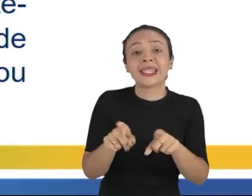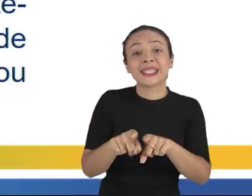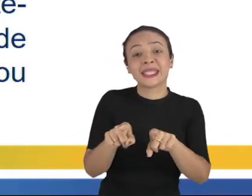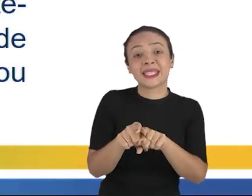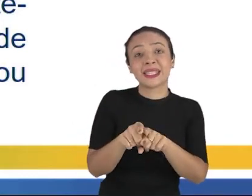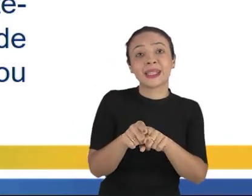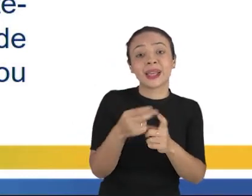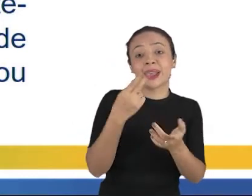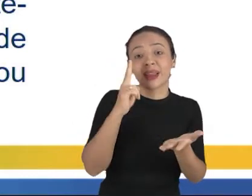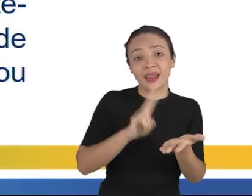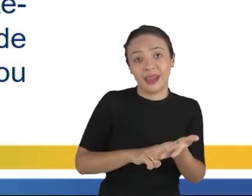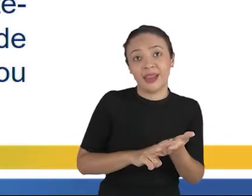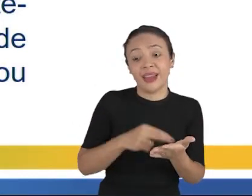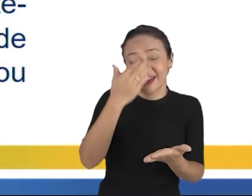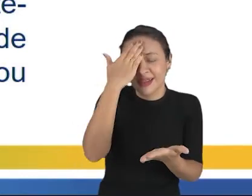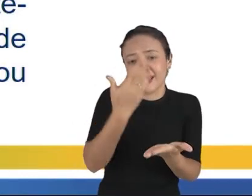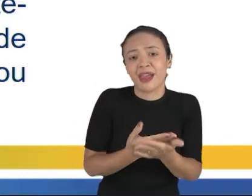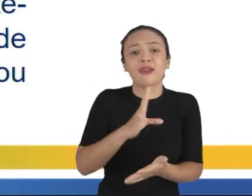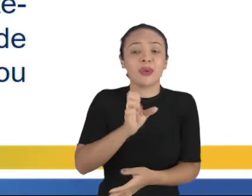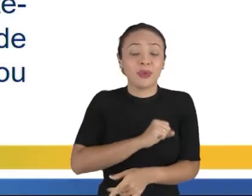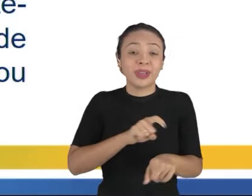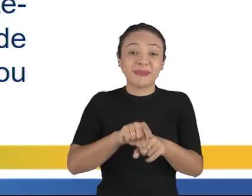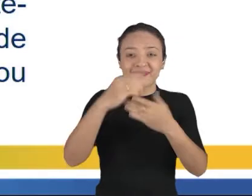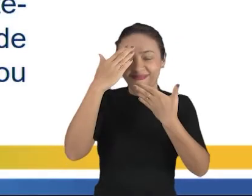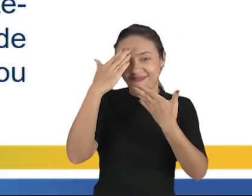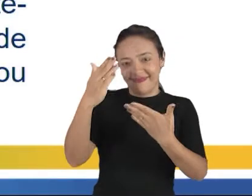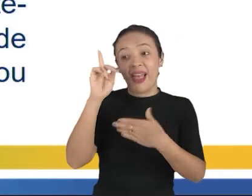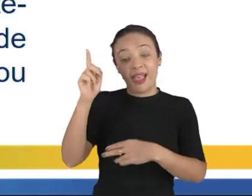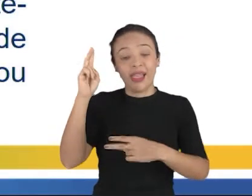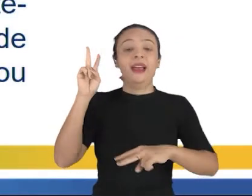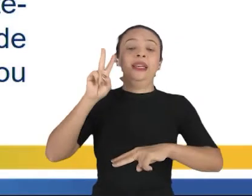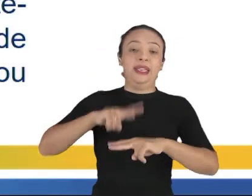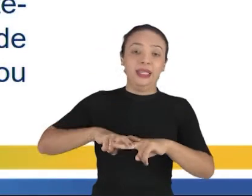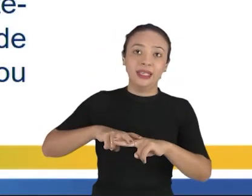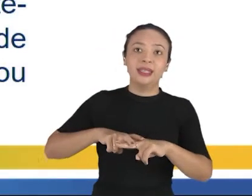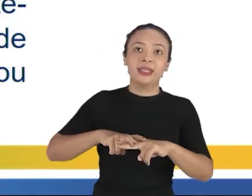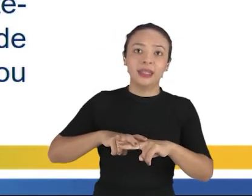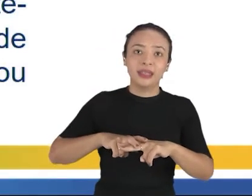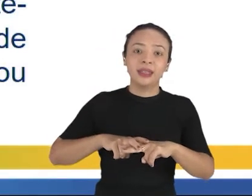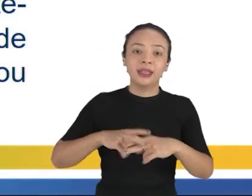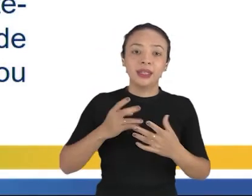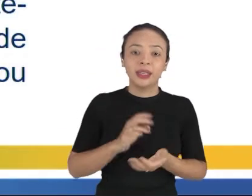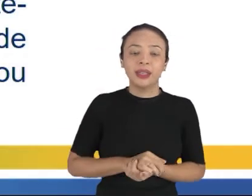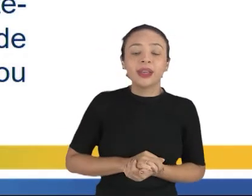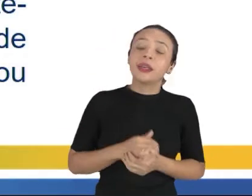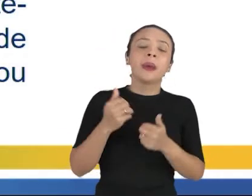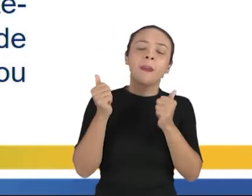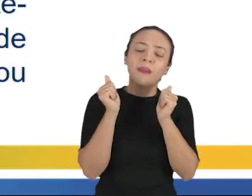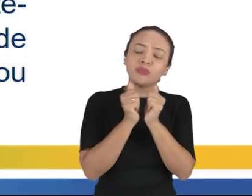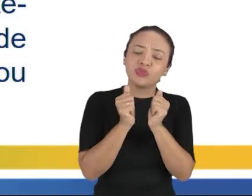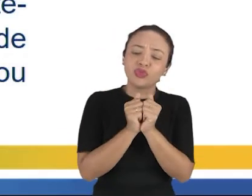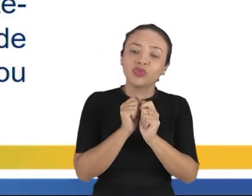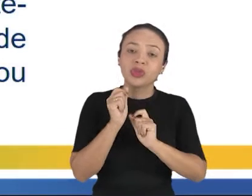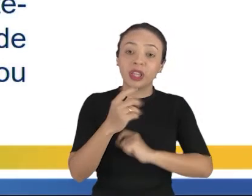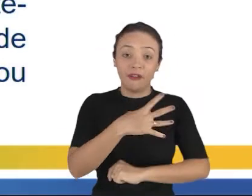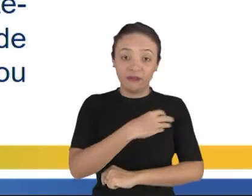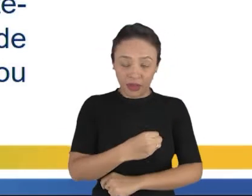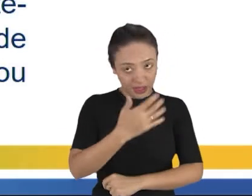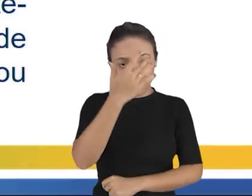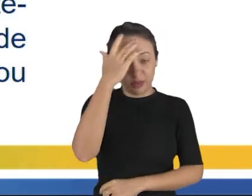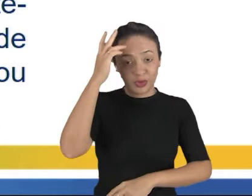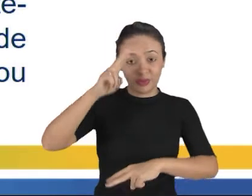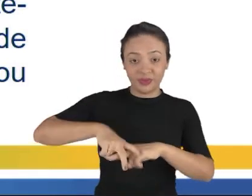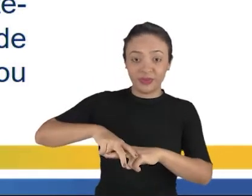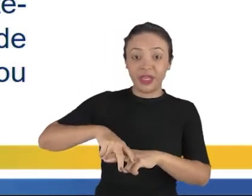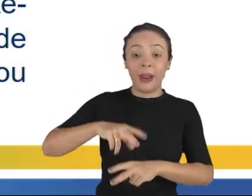amor e agradecendo pelos seus atos. Na cadeia, que ele se aproximou lá da filha dos carcereiros, essa filha dele era